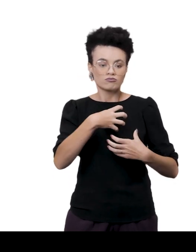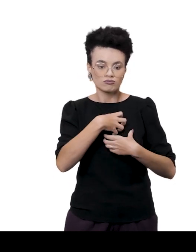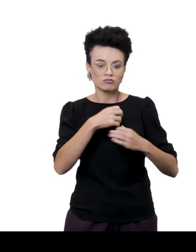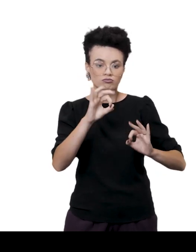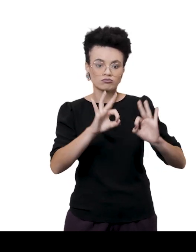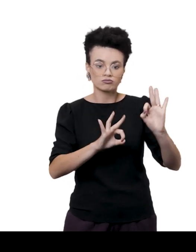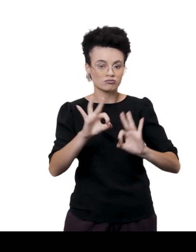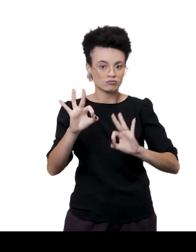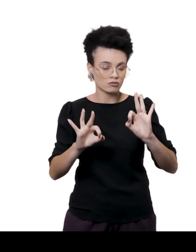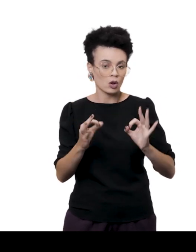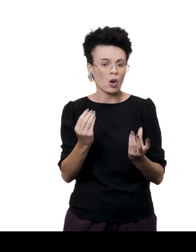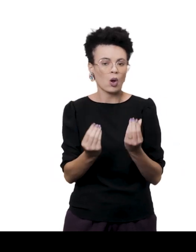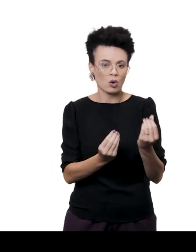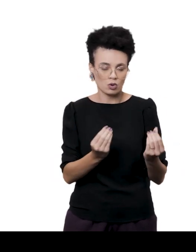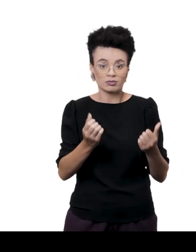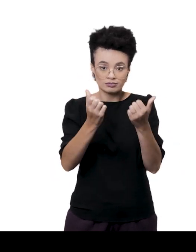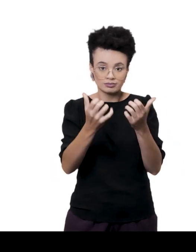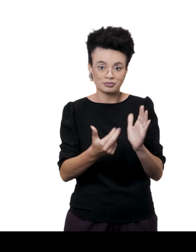vertical,